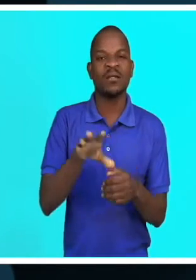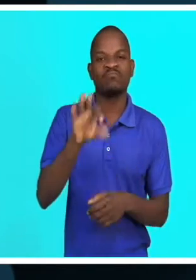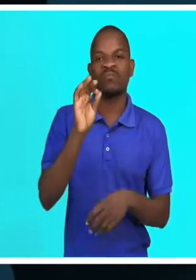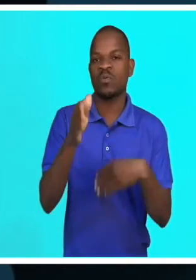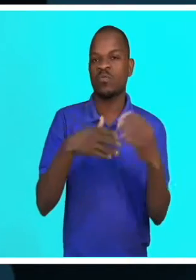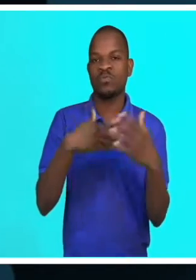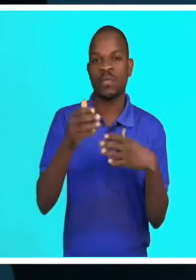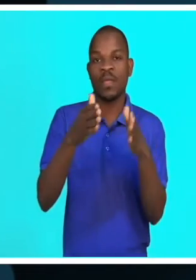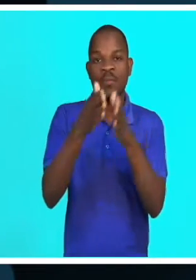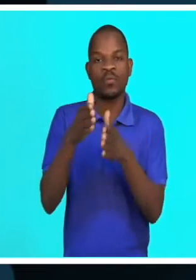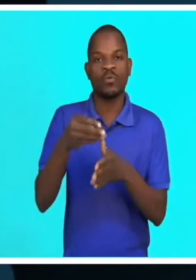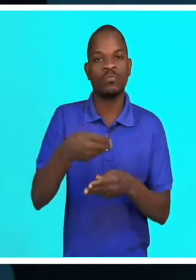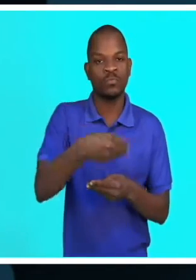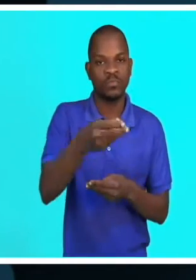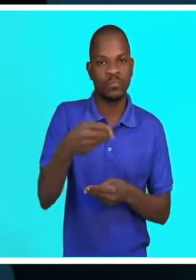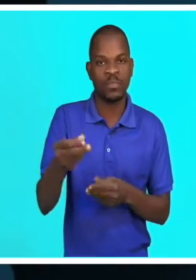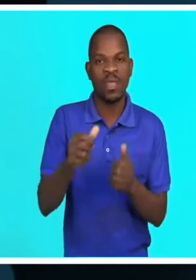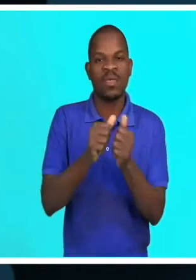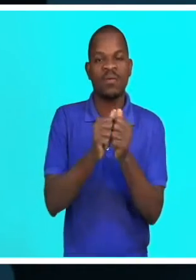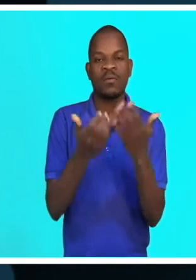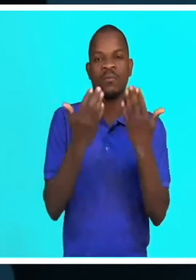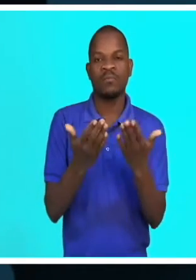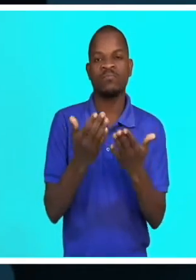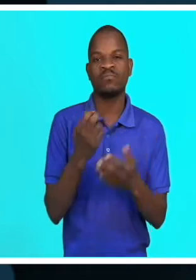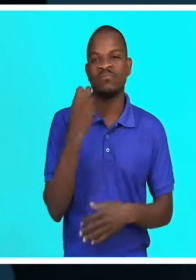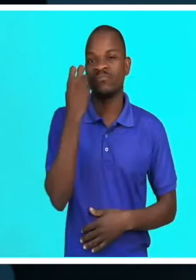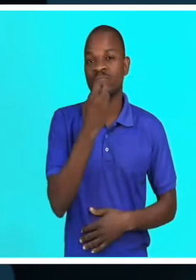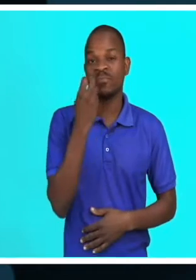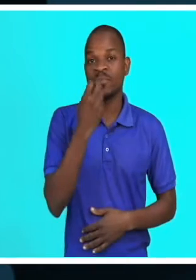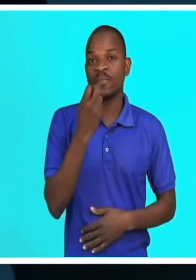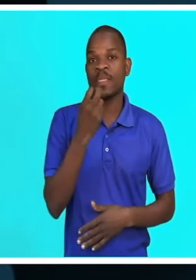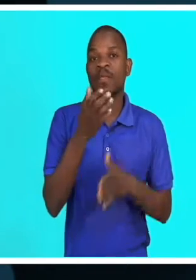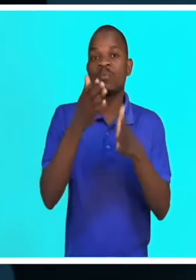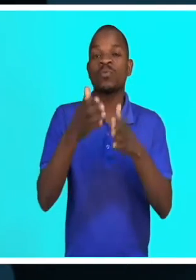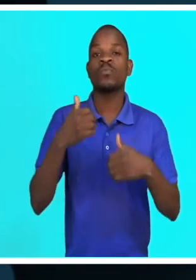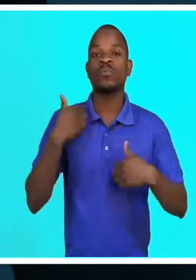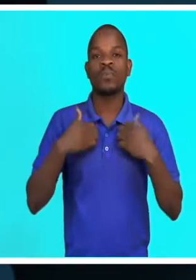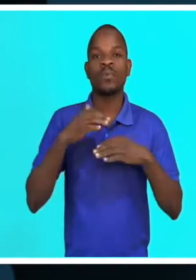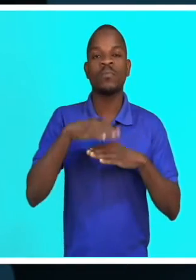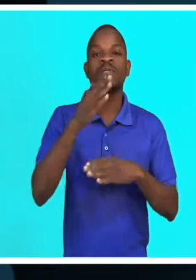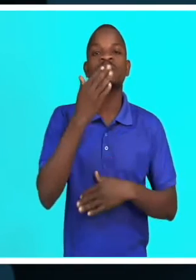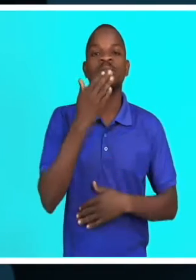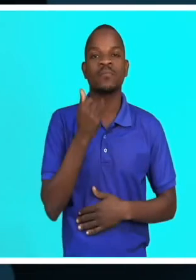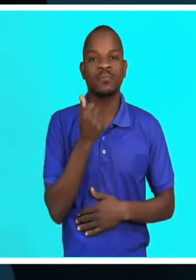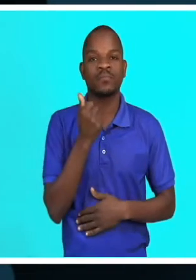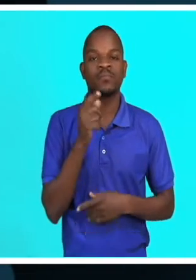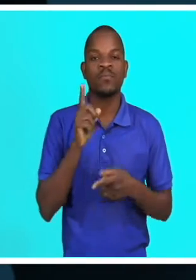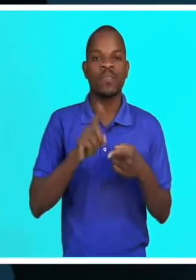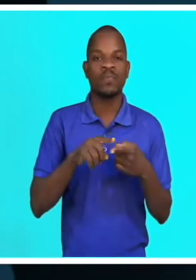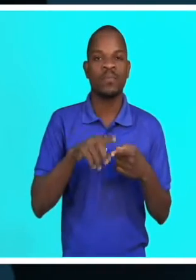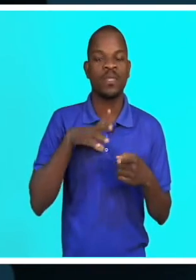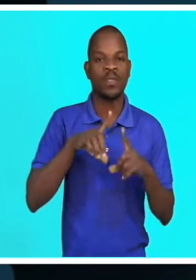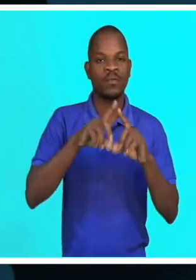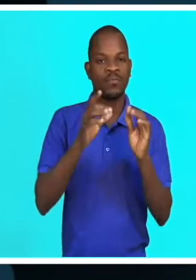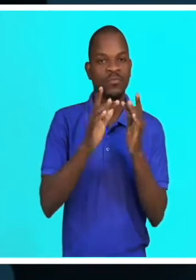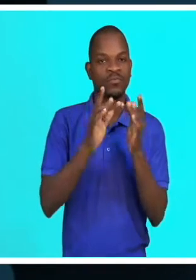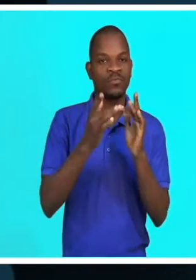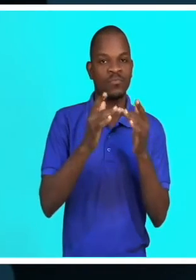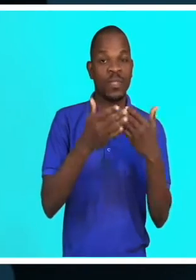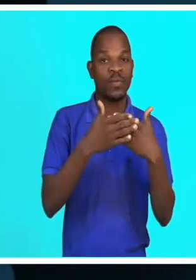princípio era feita de forma aleatória, mas agora nós tentamos ir ao encontro daquilo que são as necessidades das pessoas.